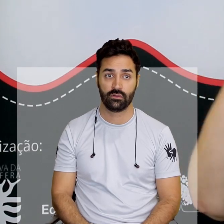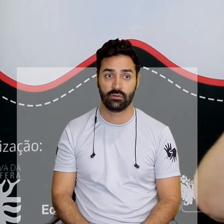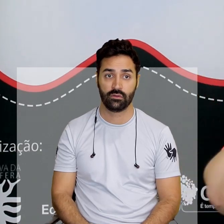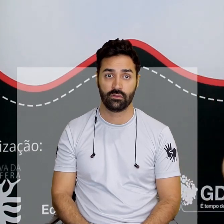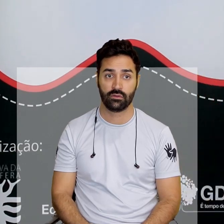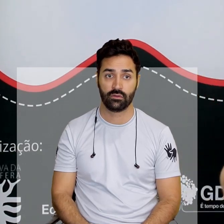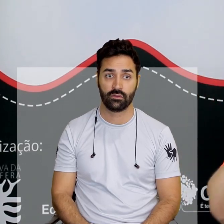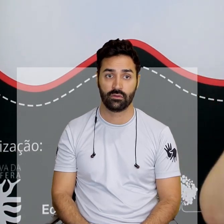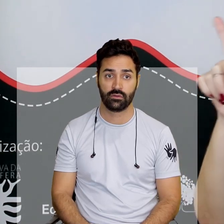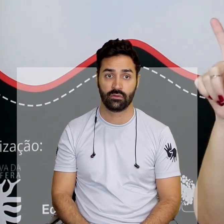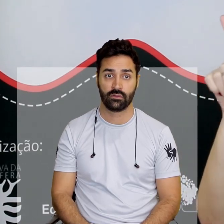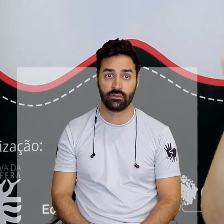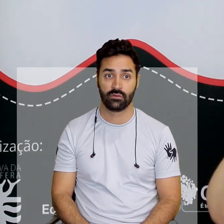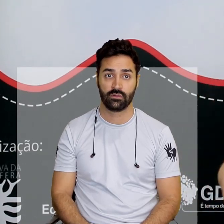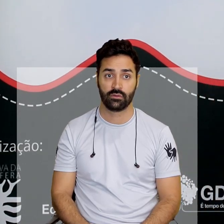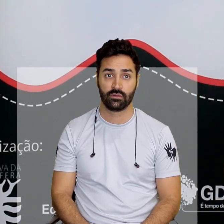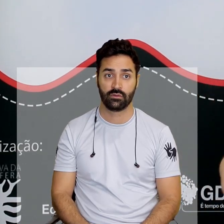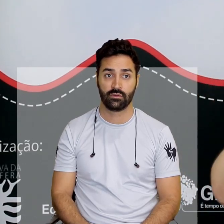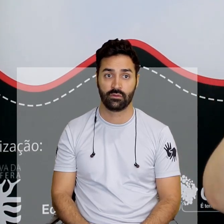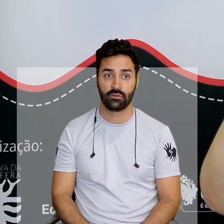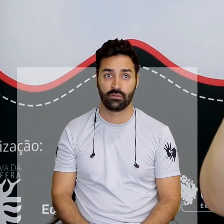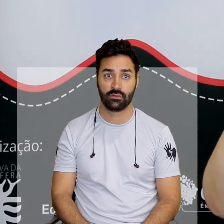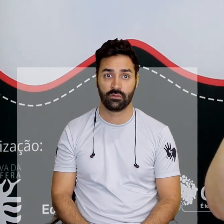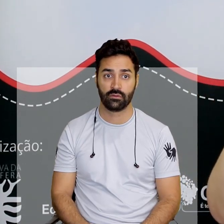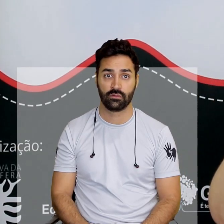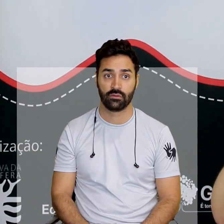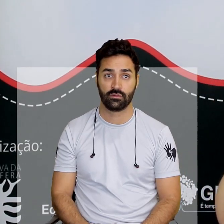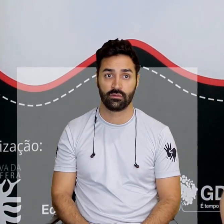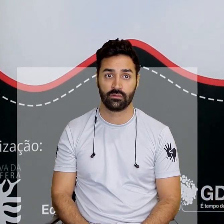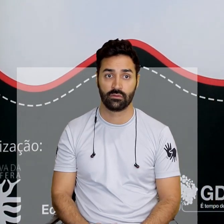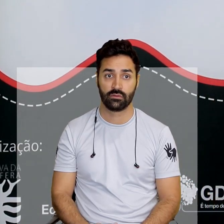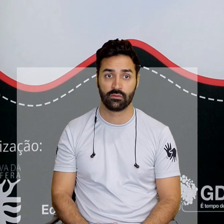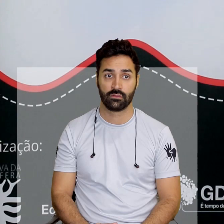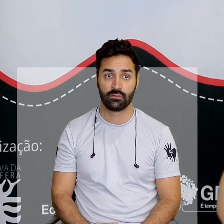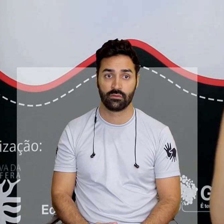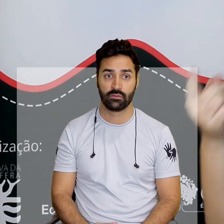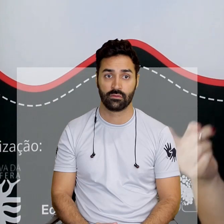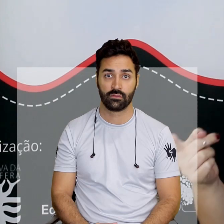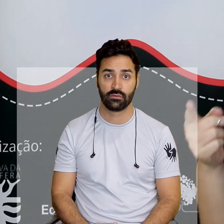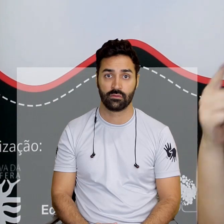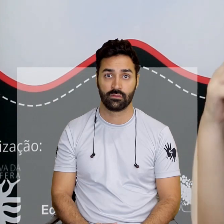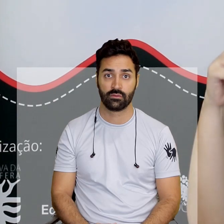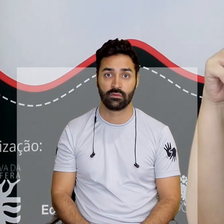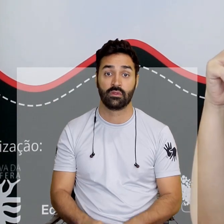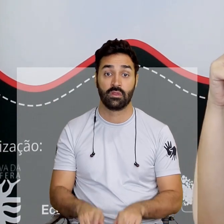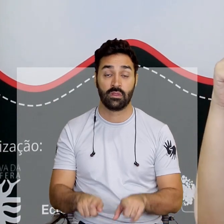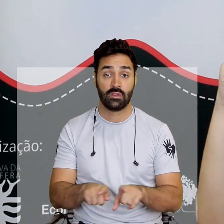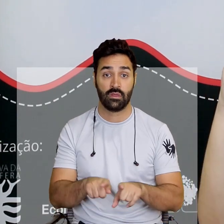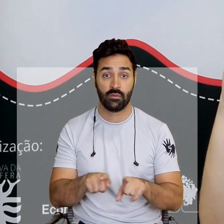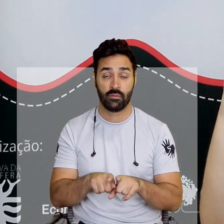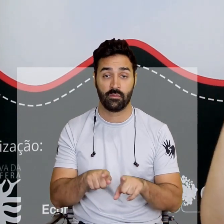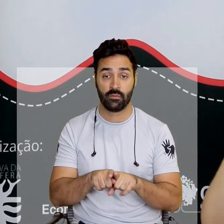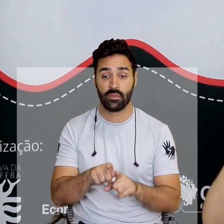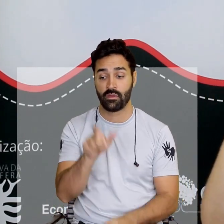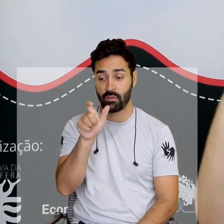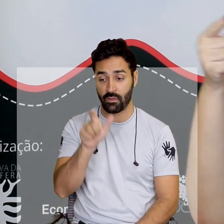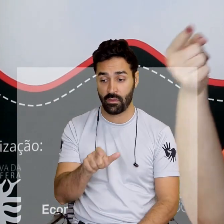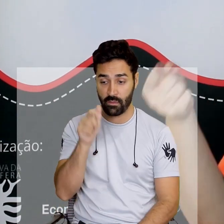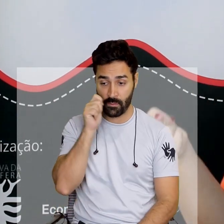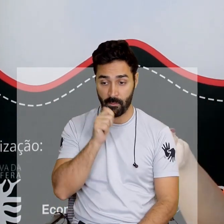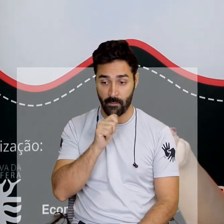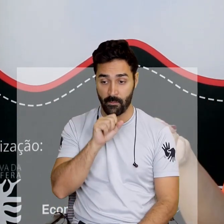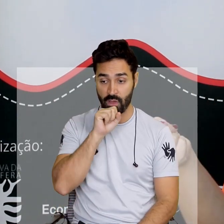inversa. Genro, sogro. Do outro lado, o irmão da mamãe tem